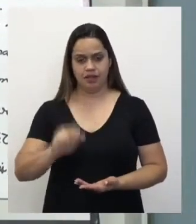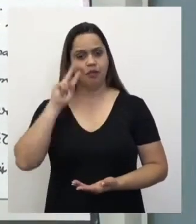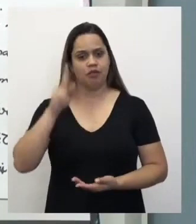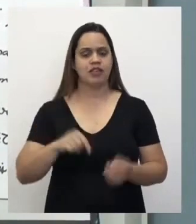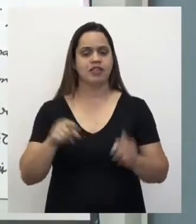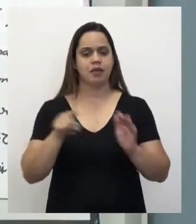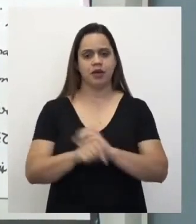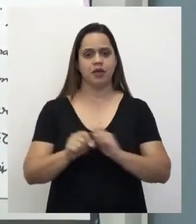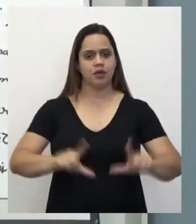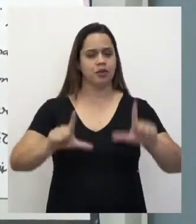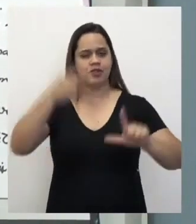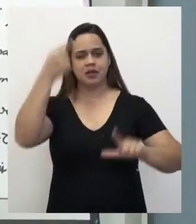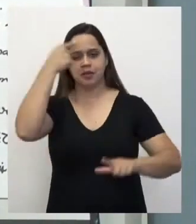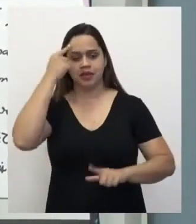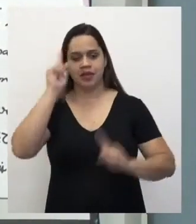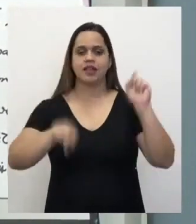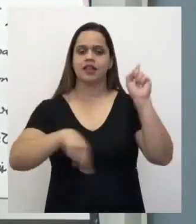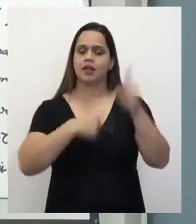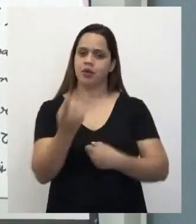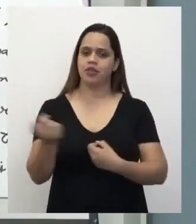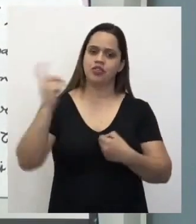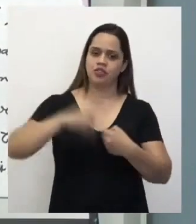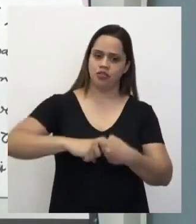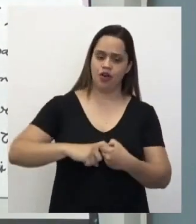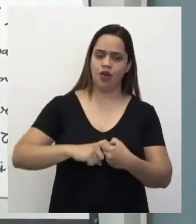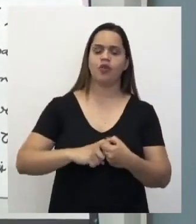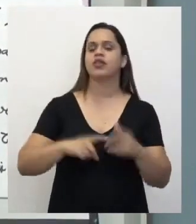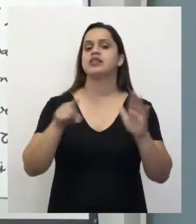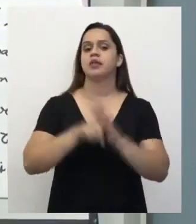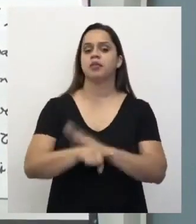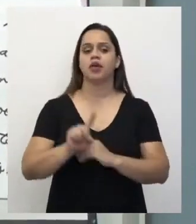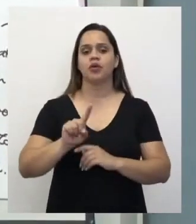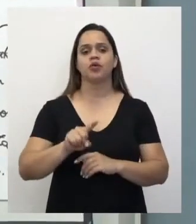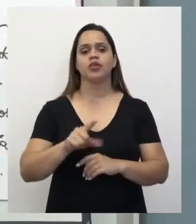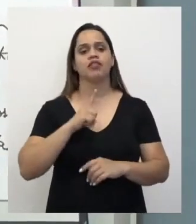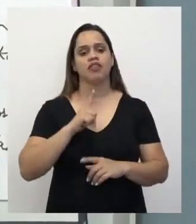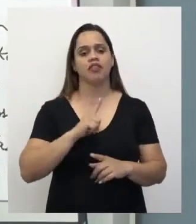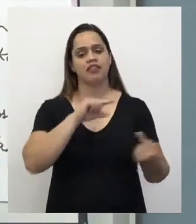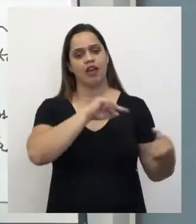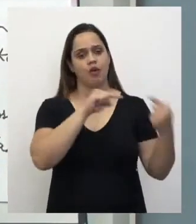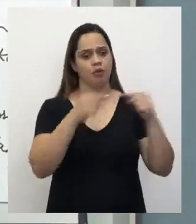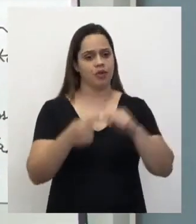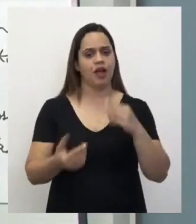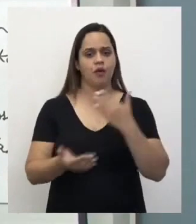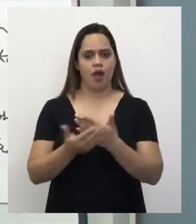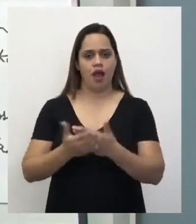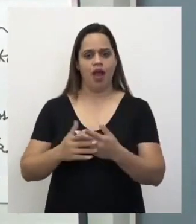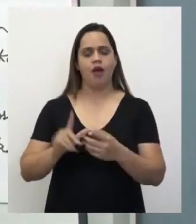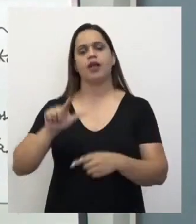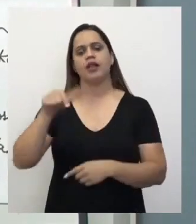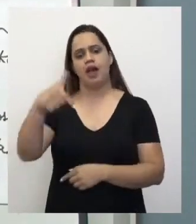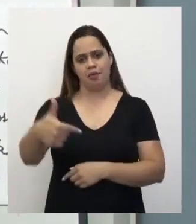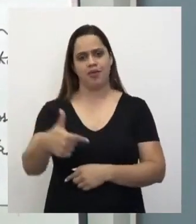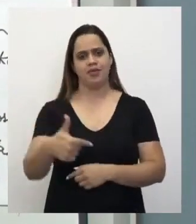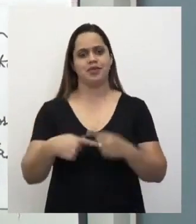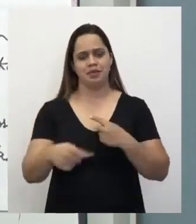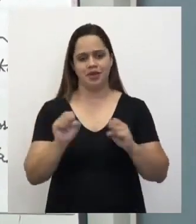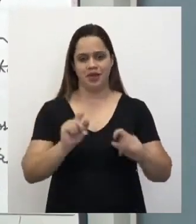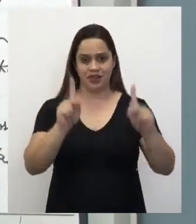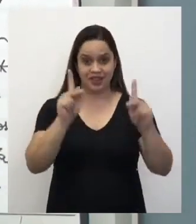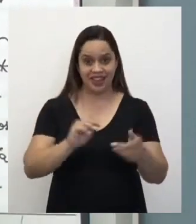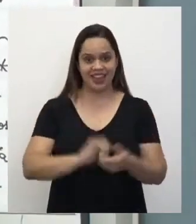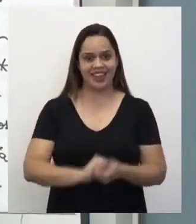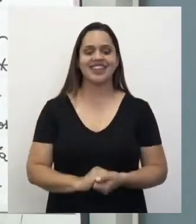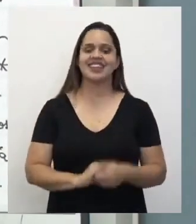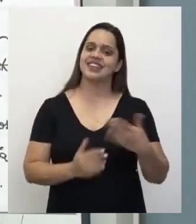essa perguntinha para vocês pensarem e a gente retoma esse último assunto que vai ter muito a ver com a aula que a gente vai fazer na próxima aula, certo?